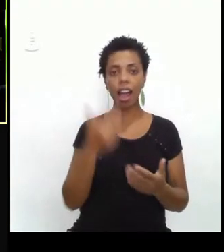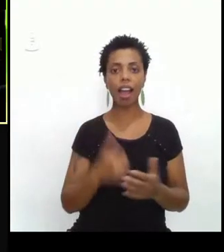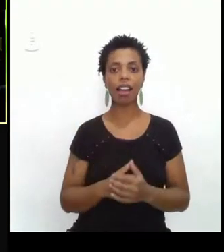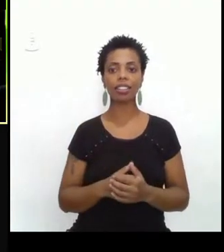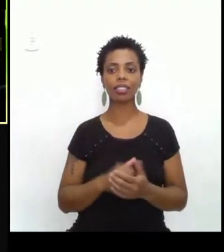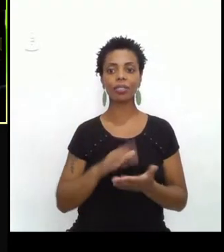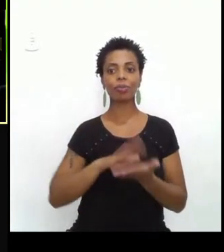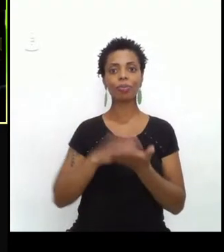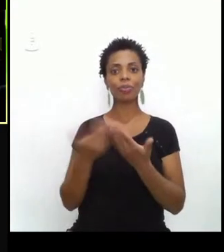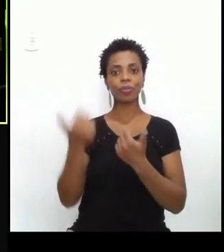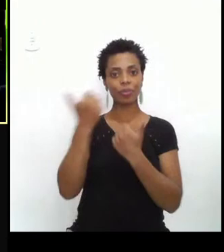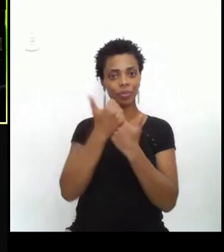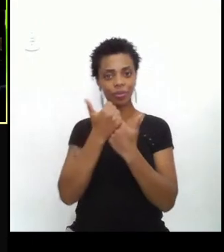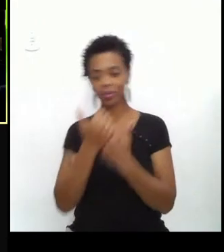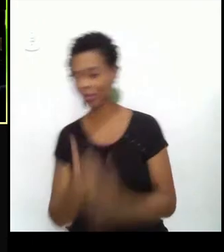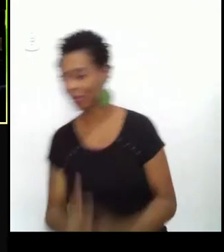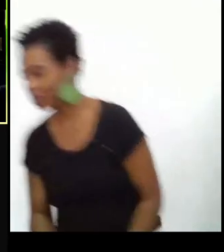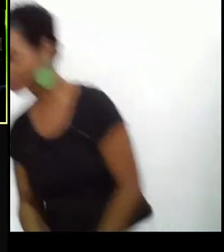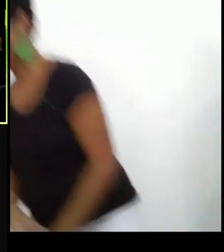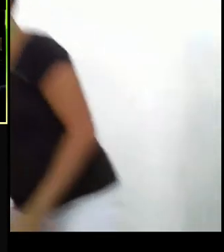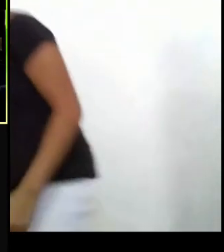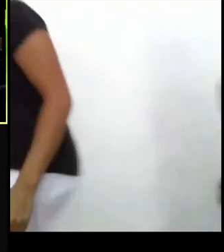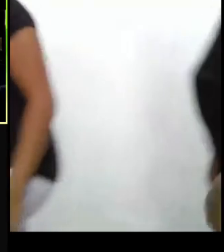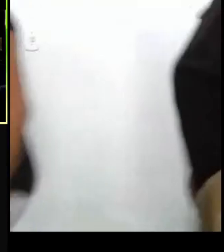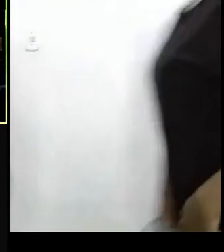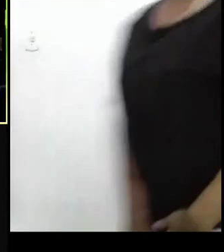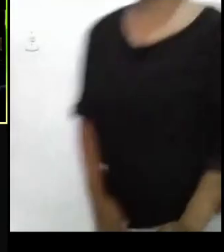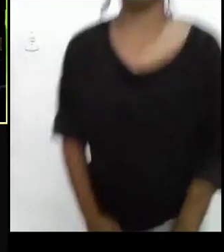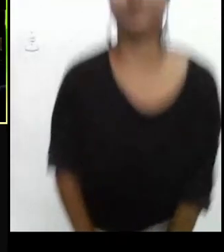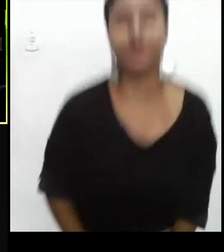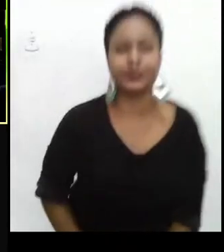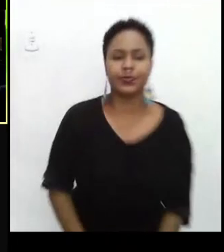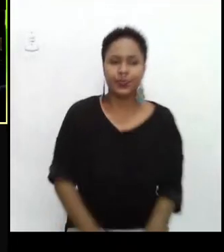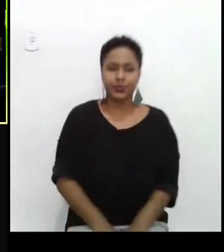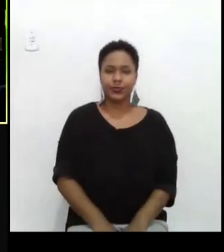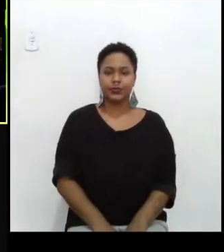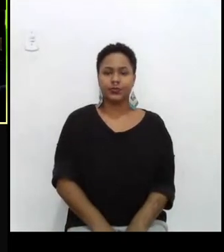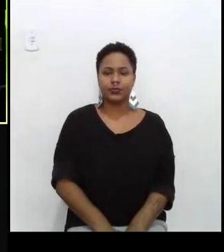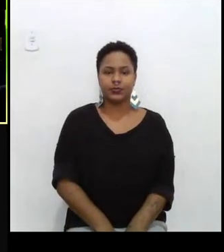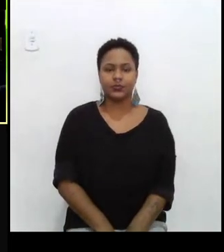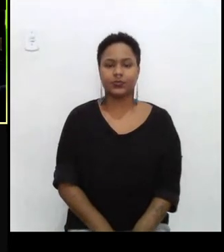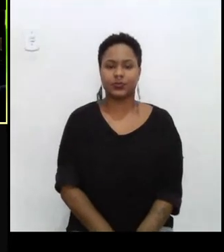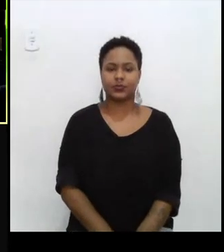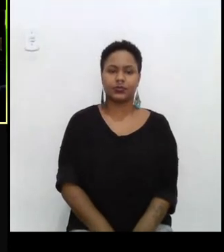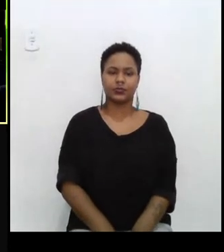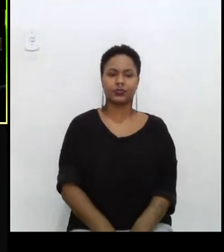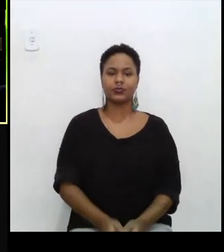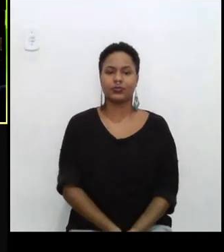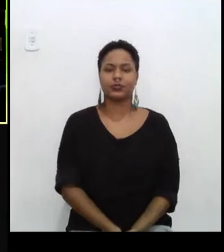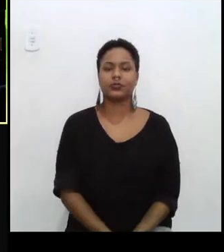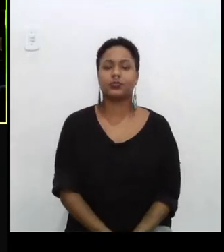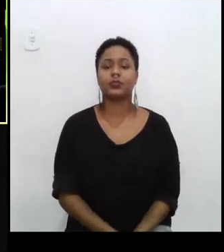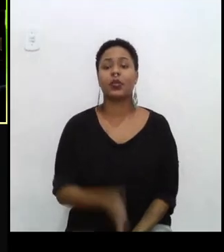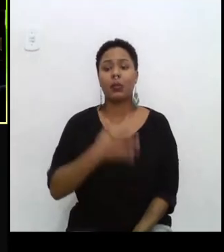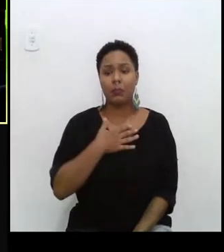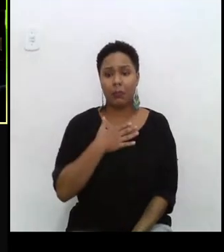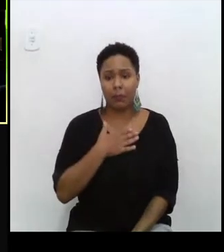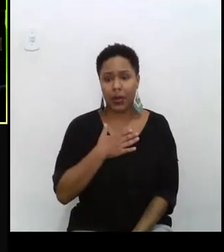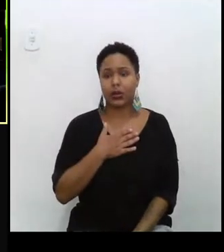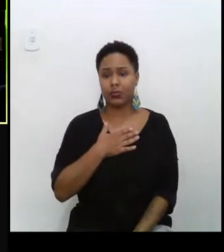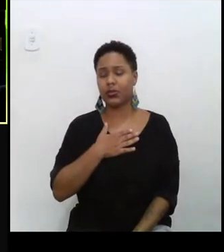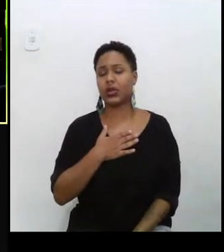E ai Yasmim saiu a oleosidade Public and Private